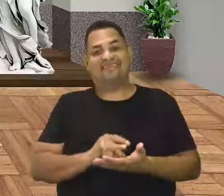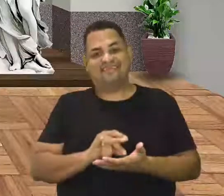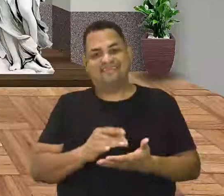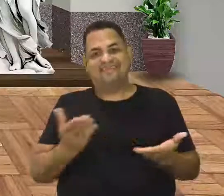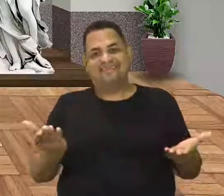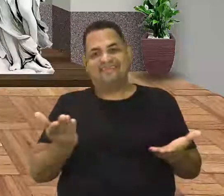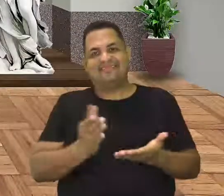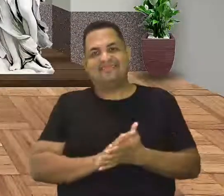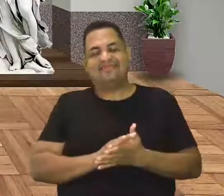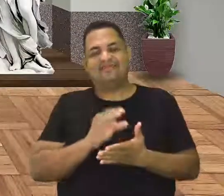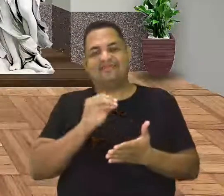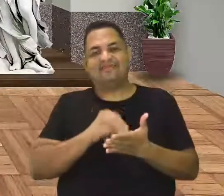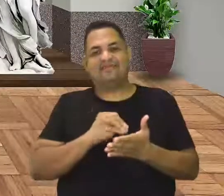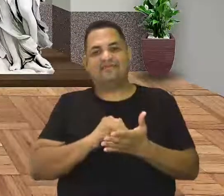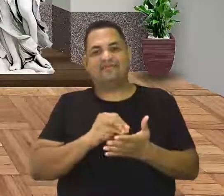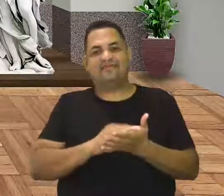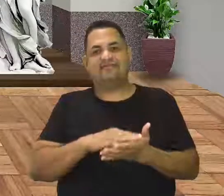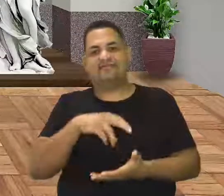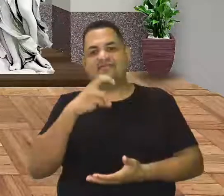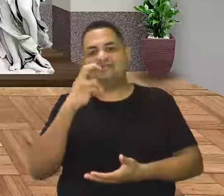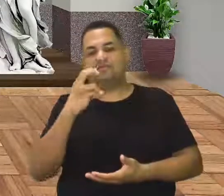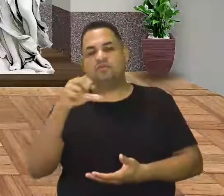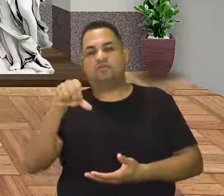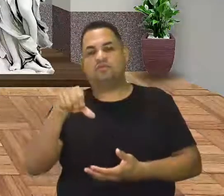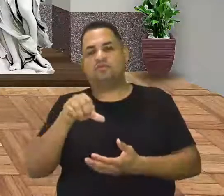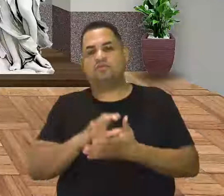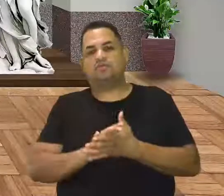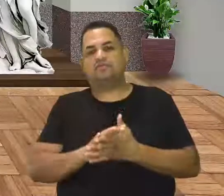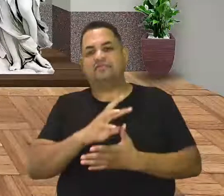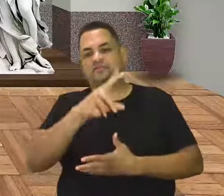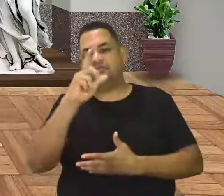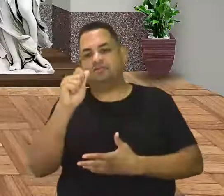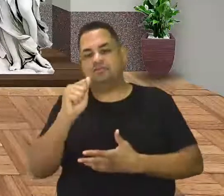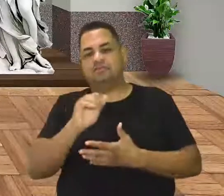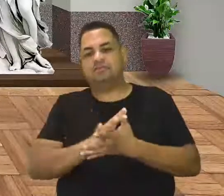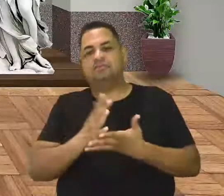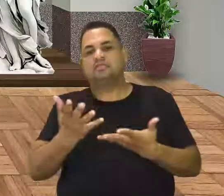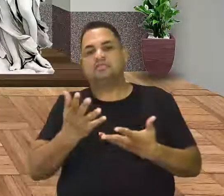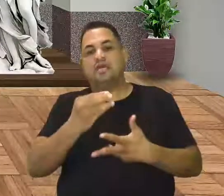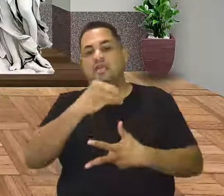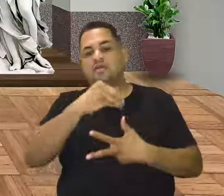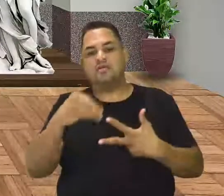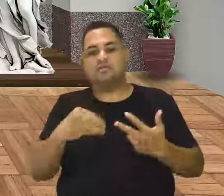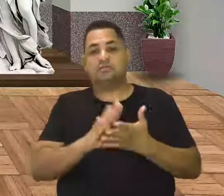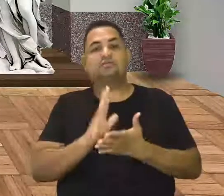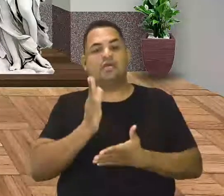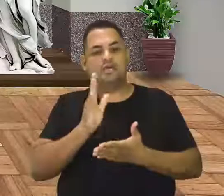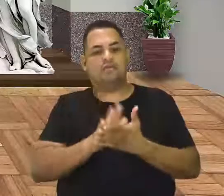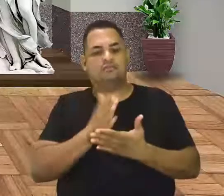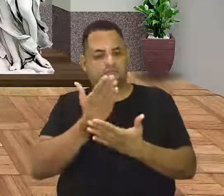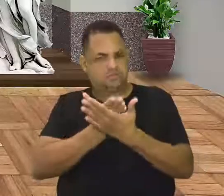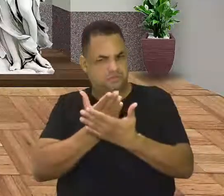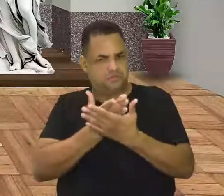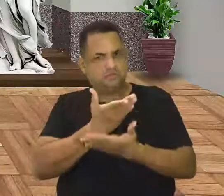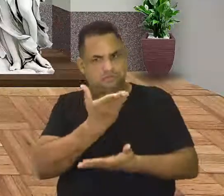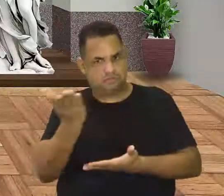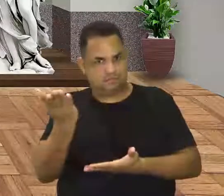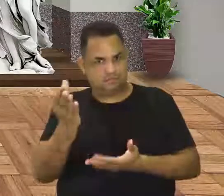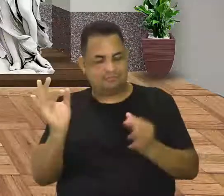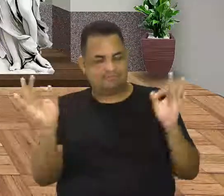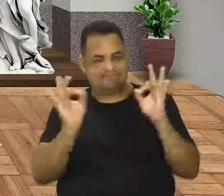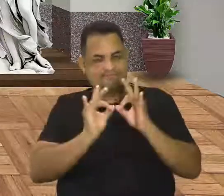Lembrando que tá faltando apenas 59 dias para o Enem reto é isso Preparou a